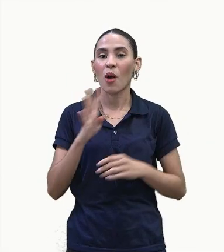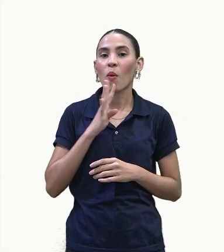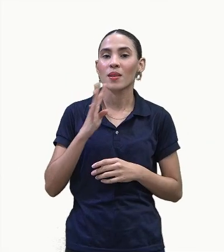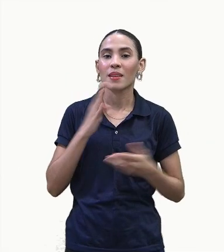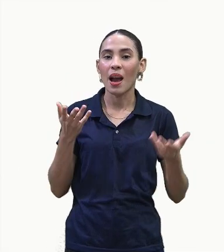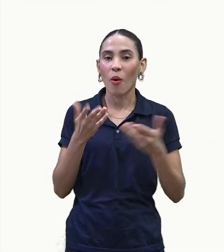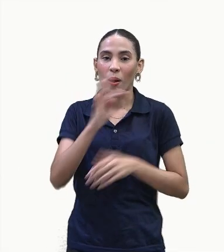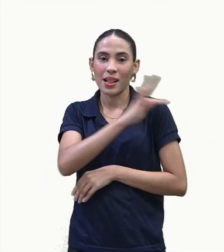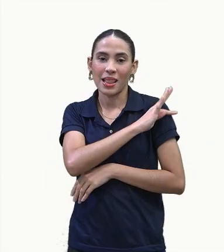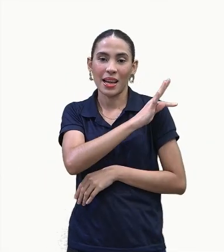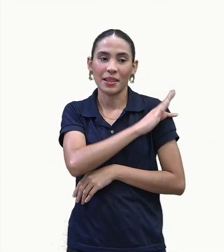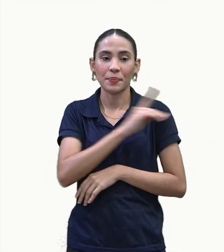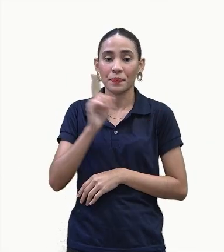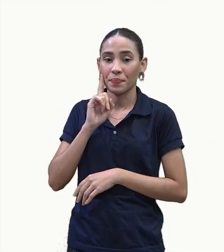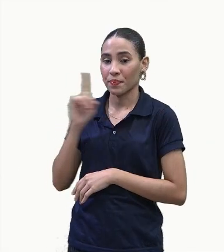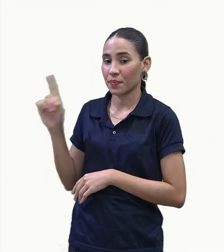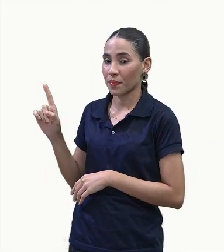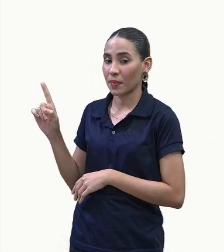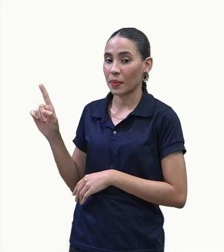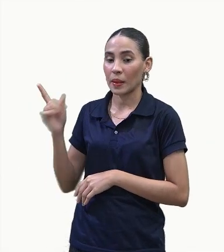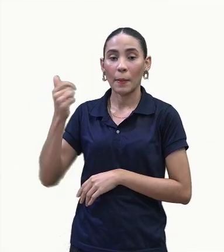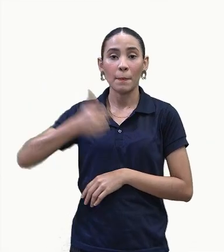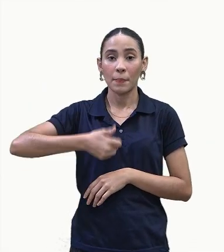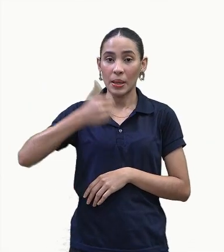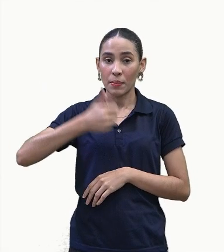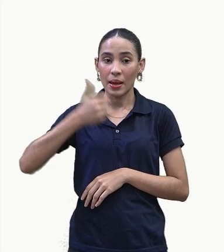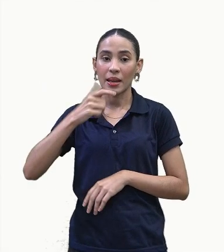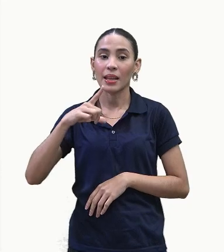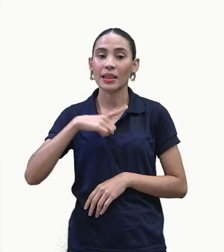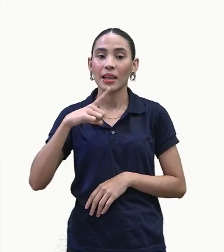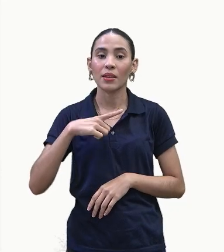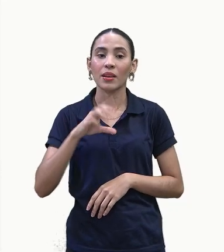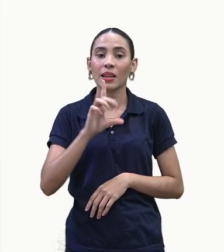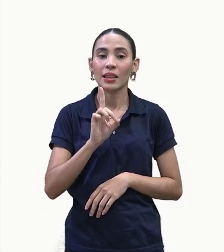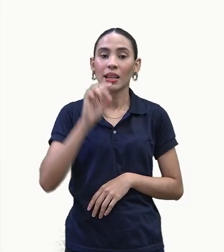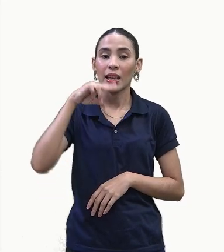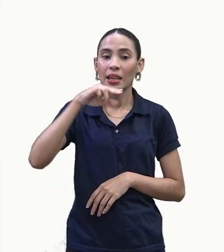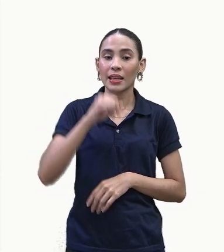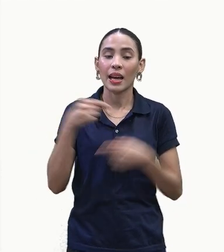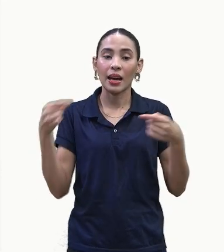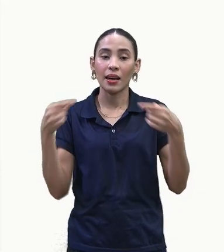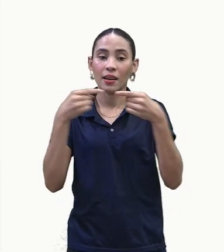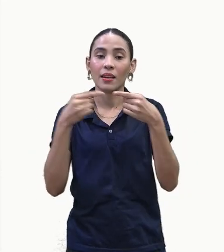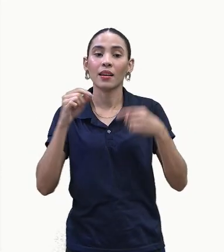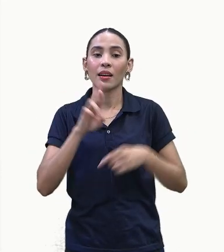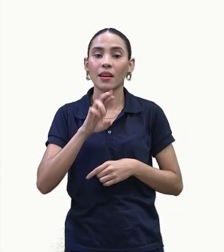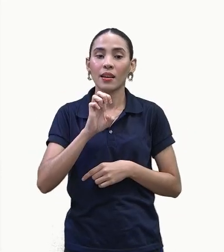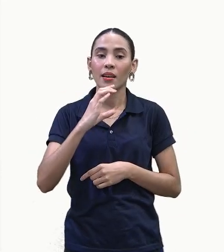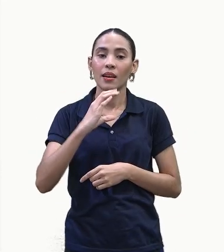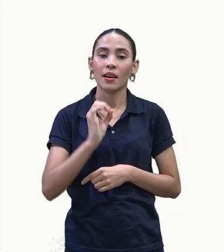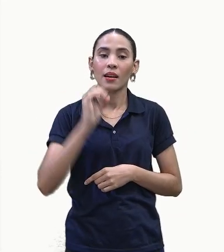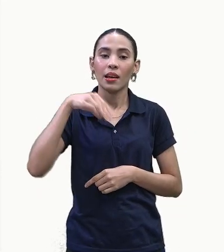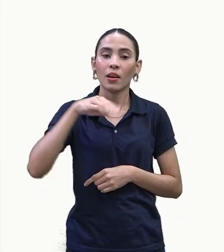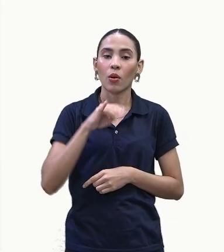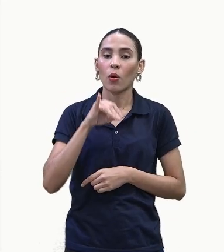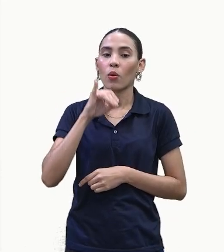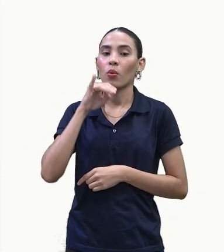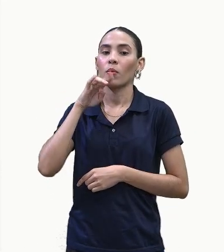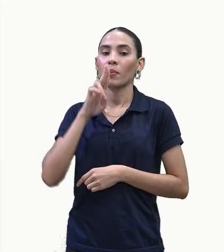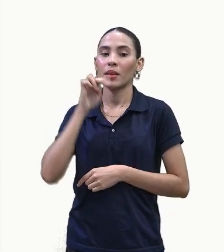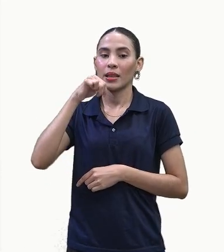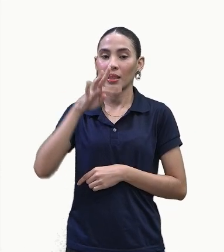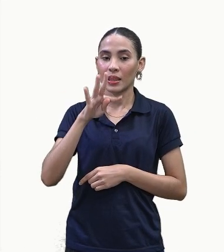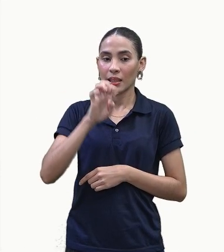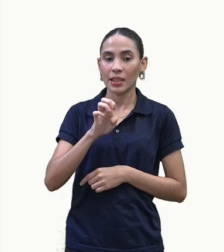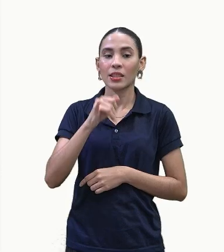dessas técnicas. Então, a primeira delas aqui, a gente tem o DNA recombinante, que significa união